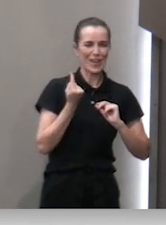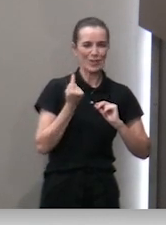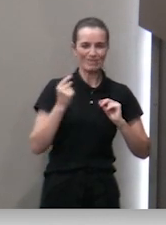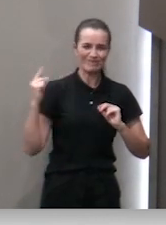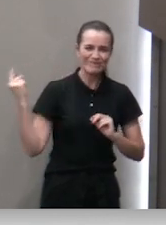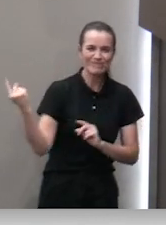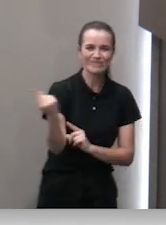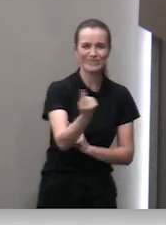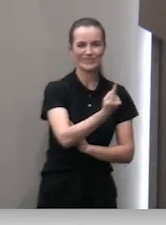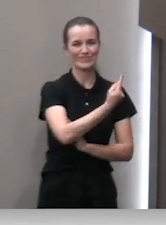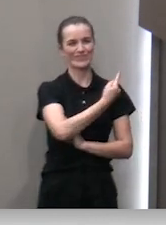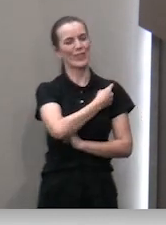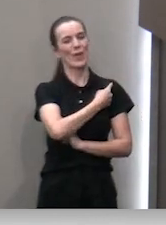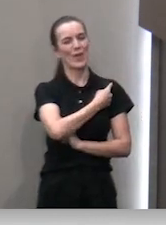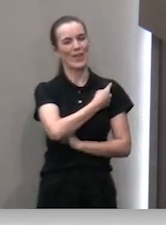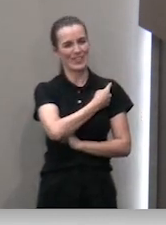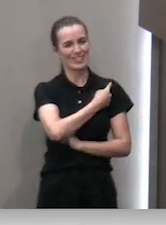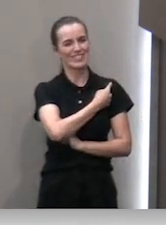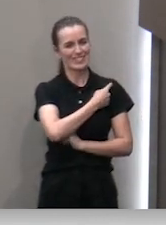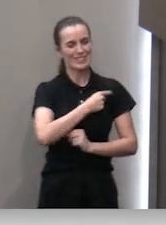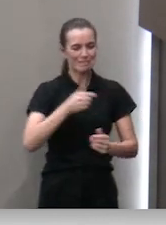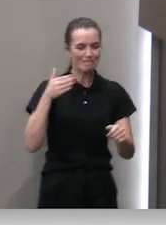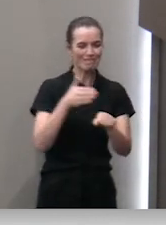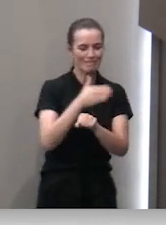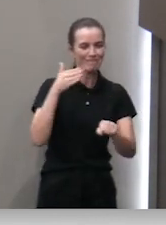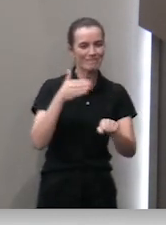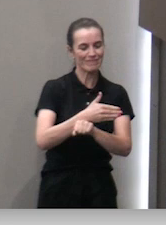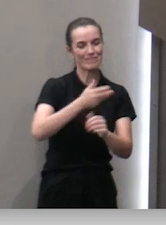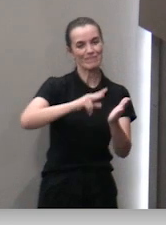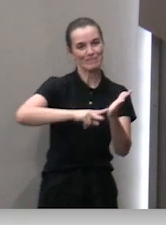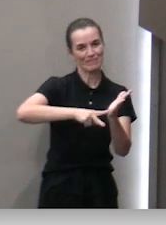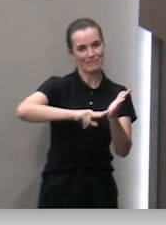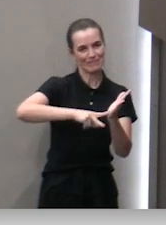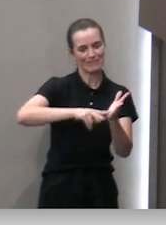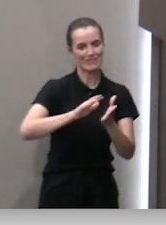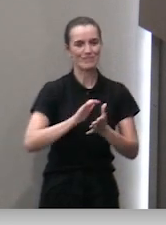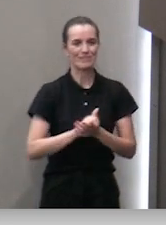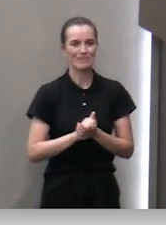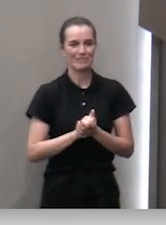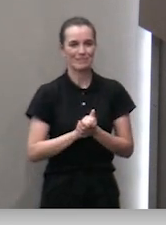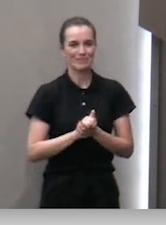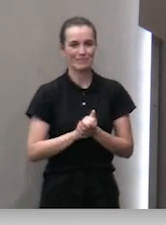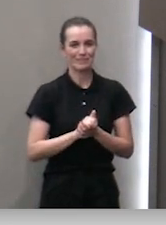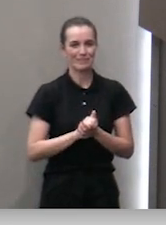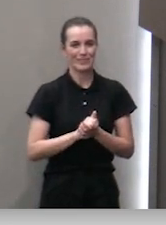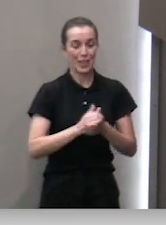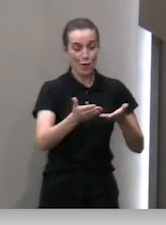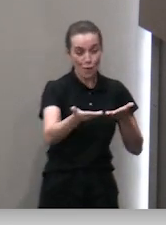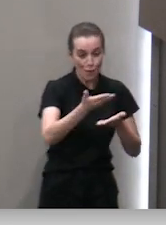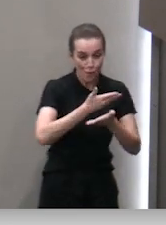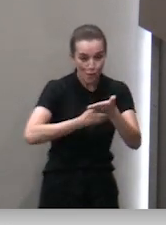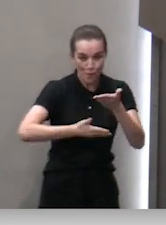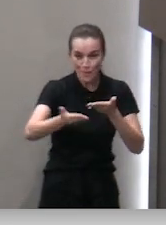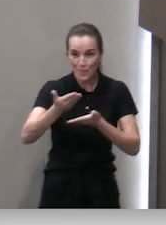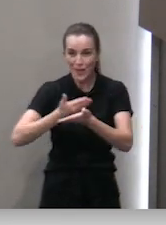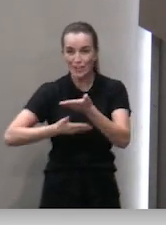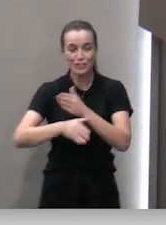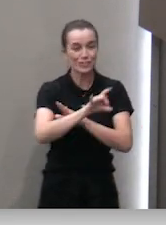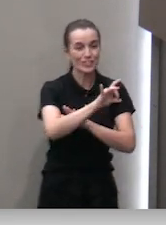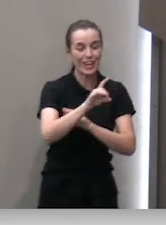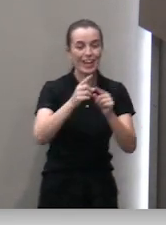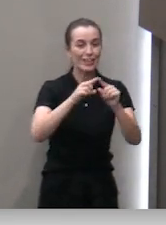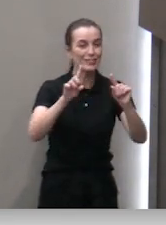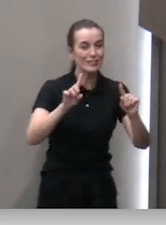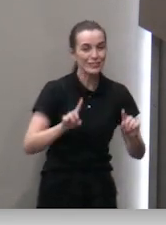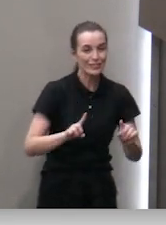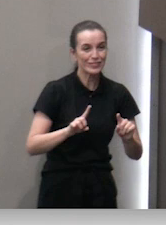nós que fazemos parte do Simpasso. Divido essa homenagem com cada servidor que